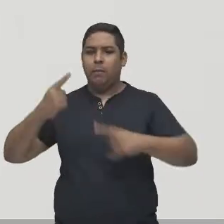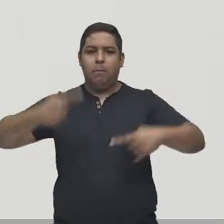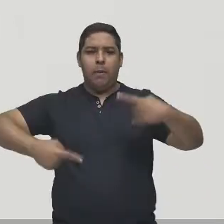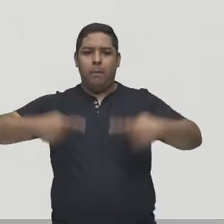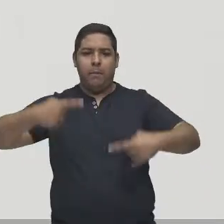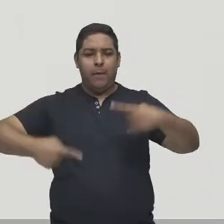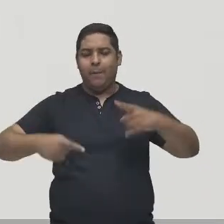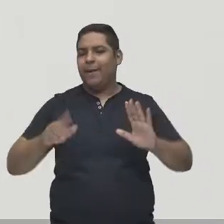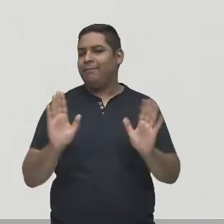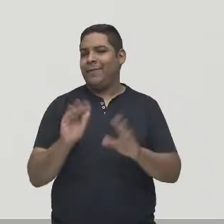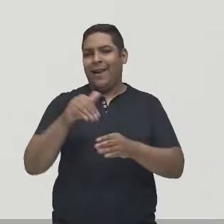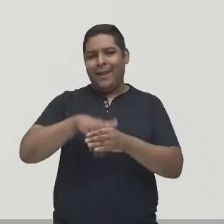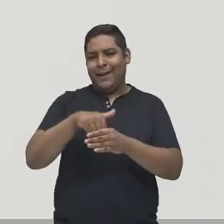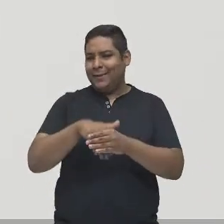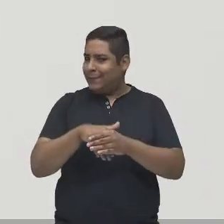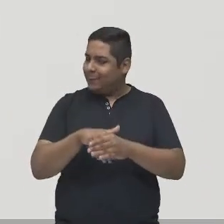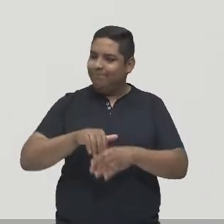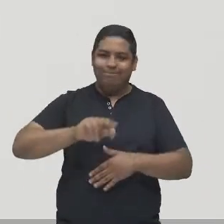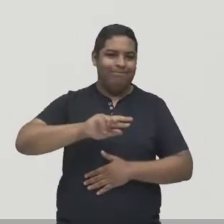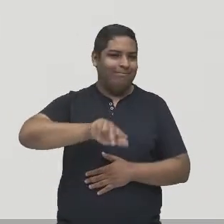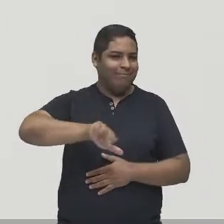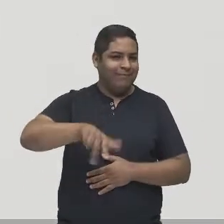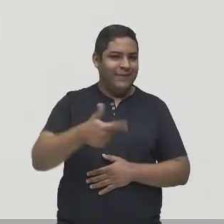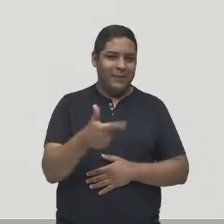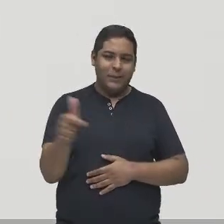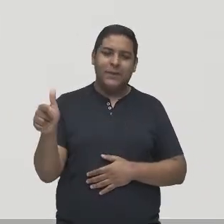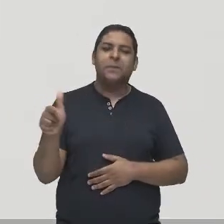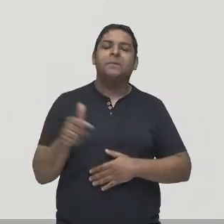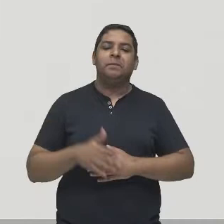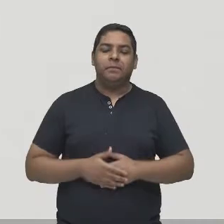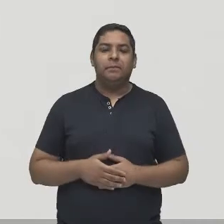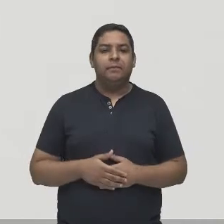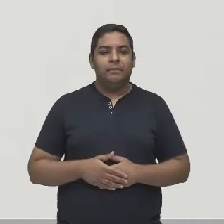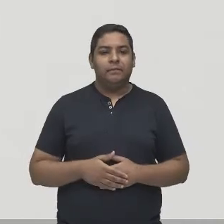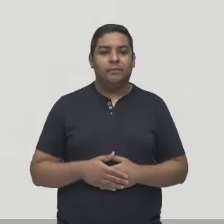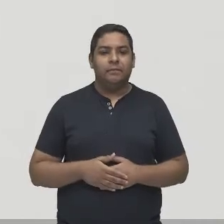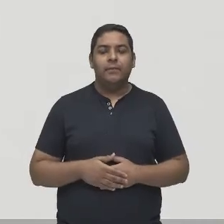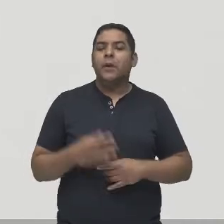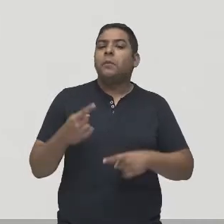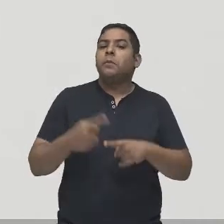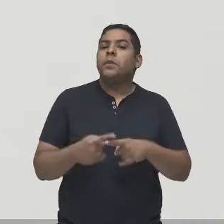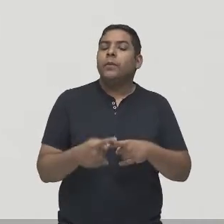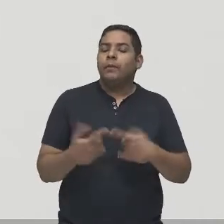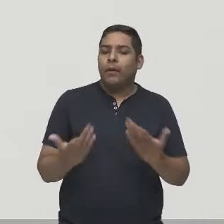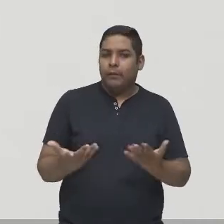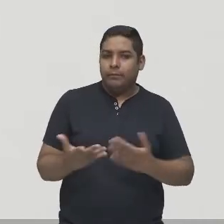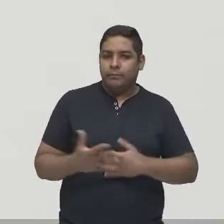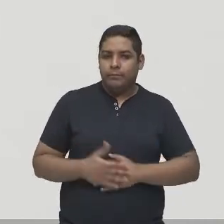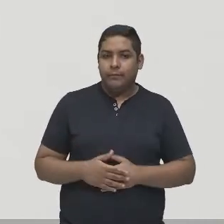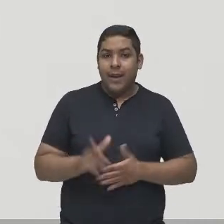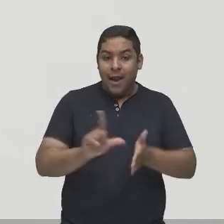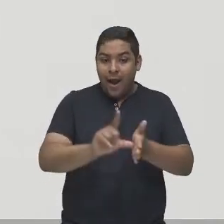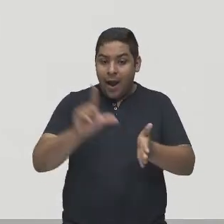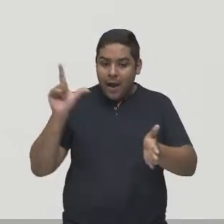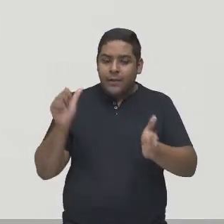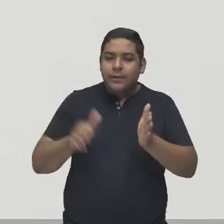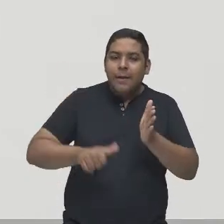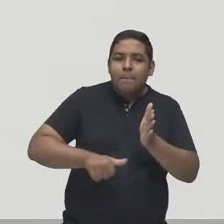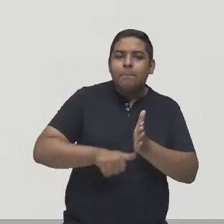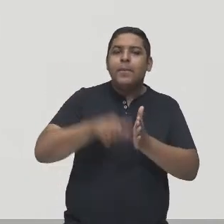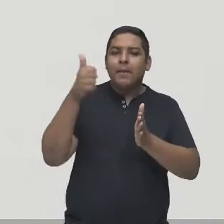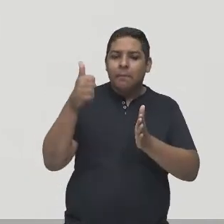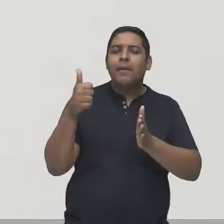futura eleição. Então, aí a gente começa a observar. Por quê? Porque antes da Primeira Guerra Mundial, eu vou